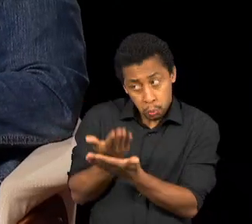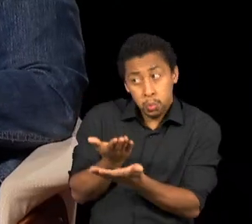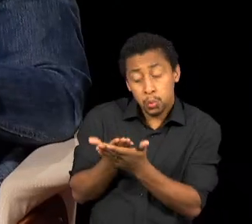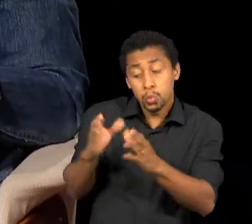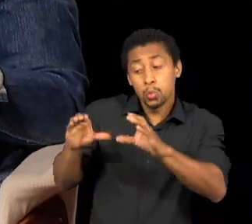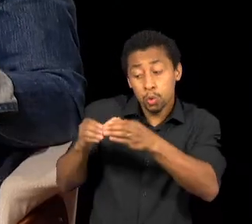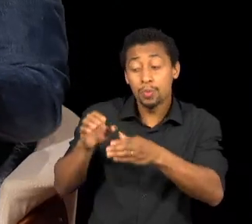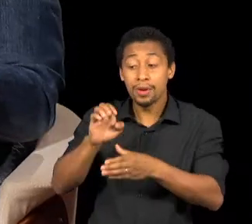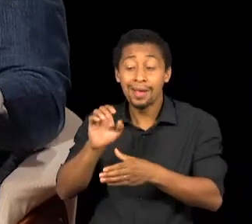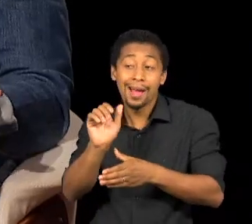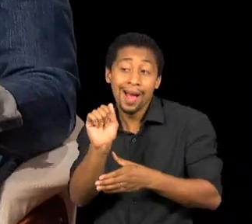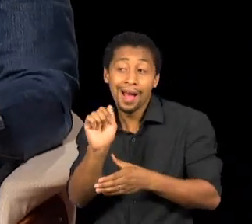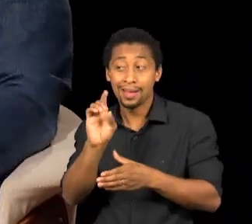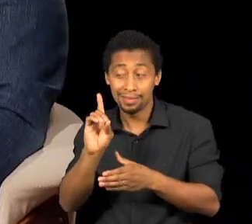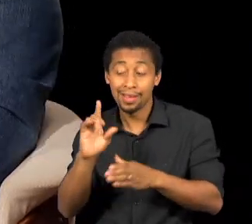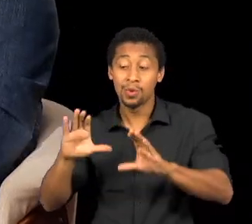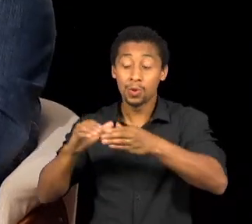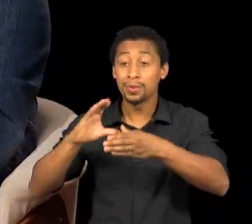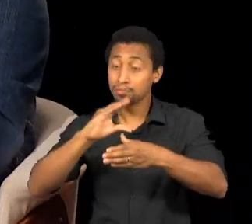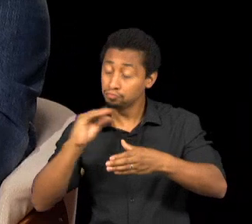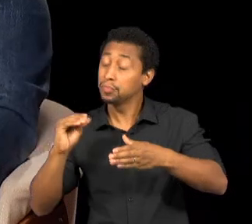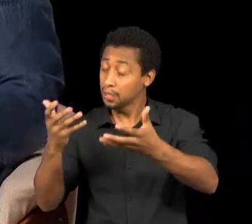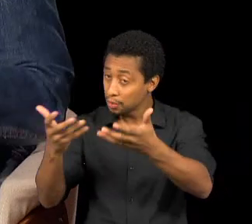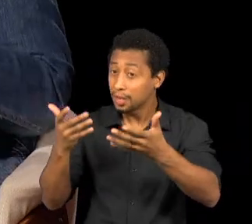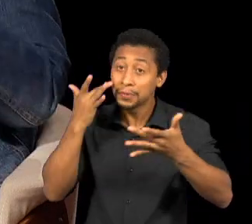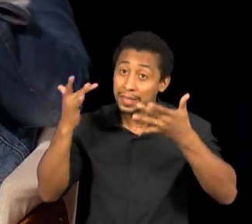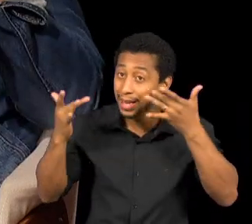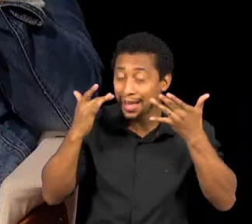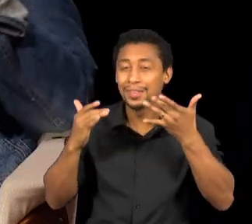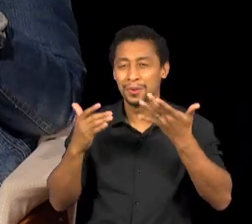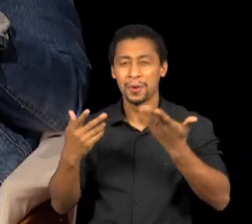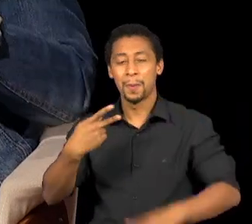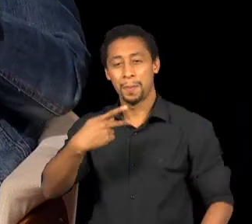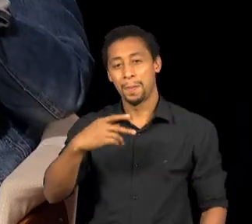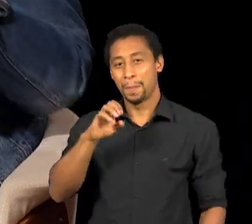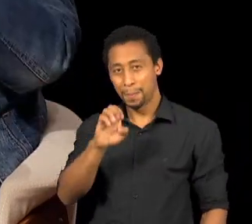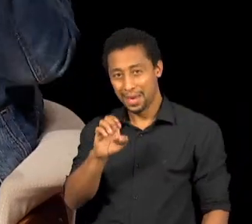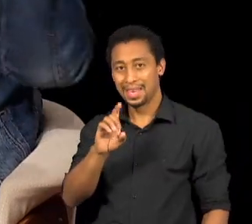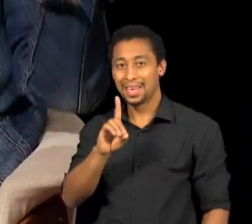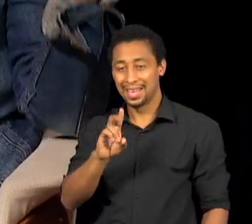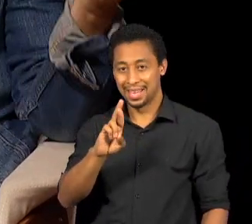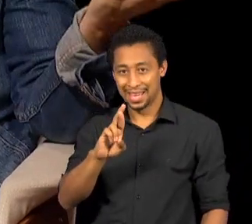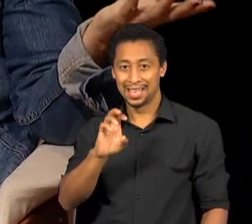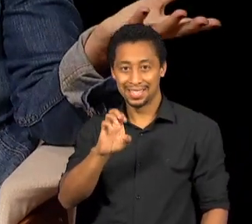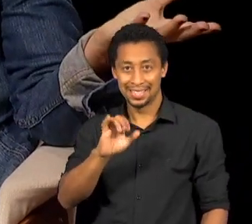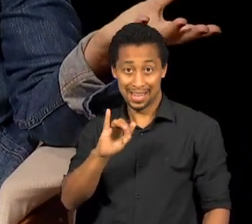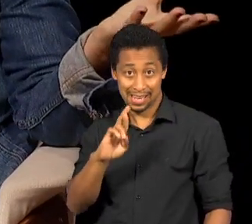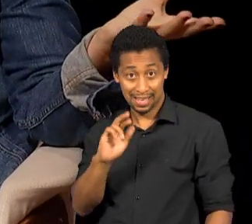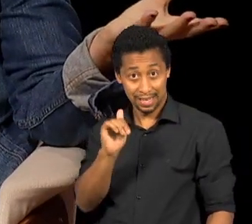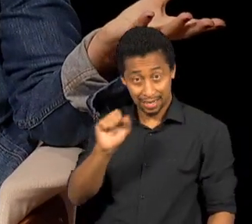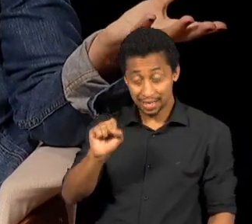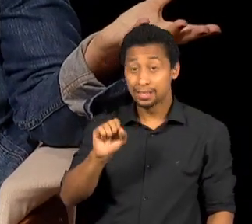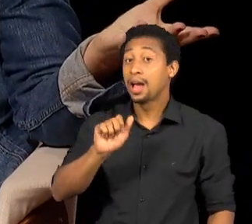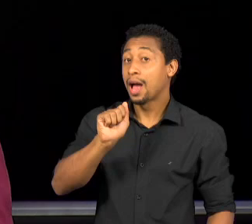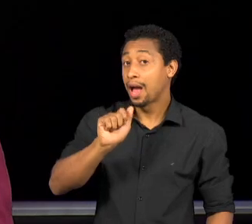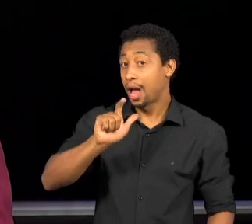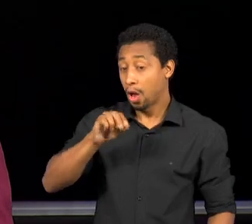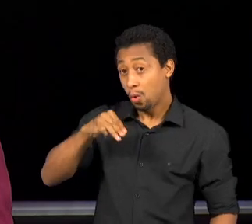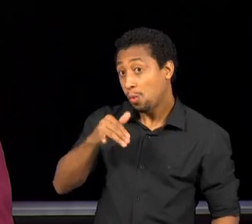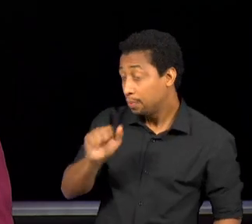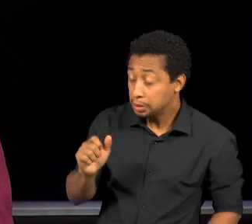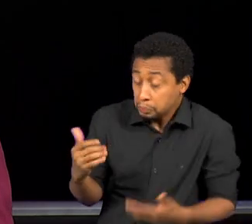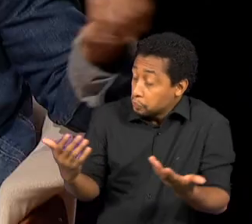adolescentes e eu entrei com a Pedreira das Almas. Putz, aí foi, não sei, se iluminou uma coisa. Porque ele